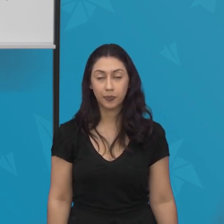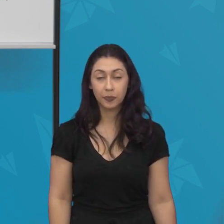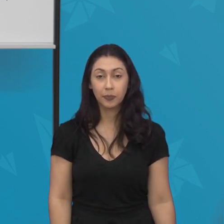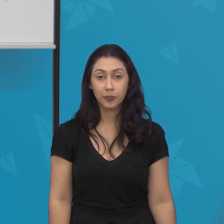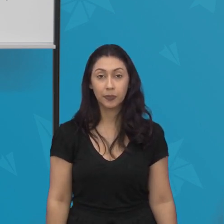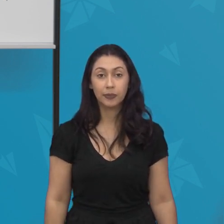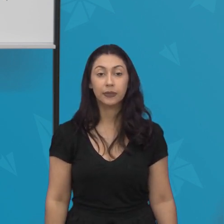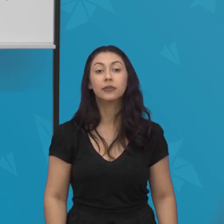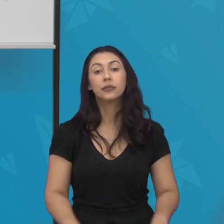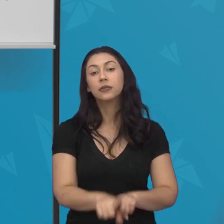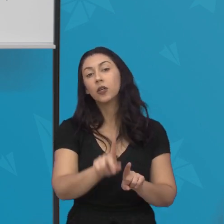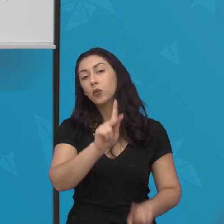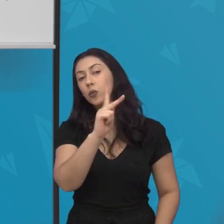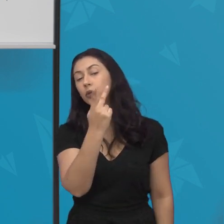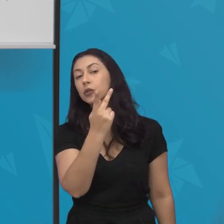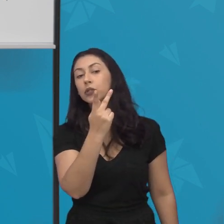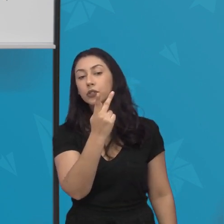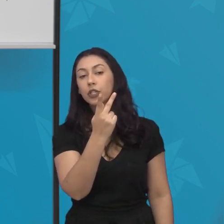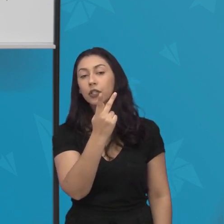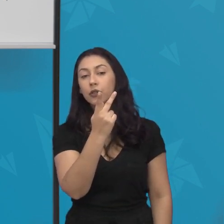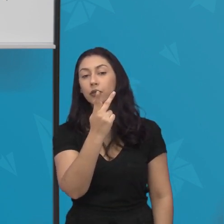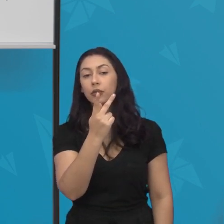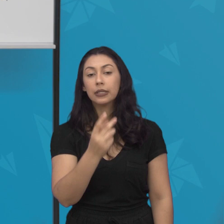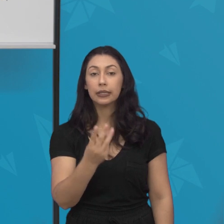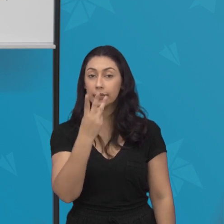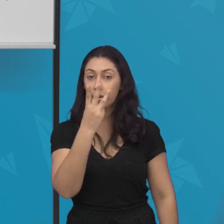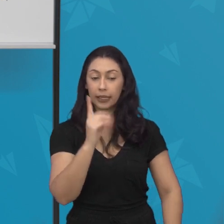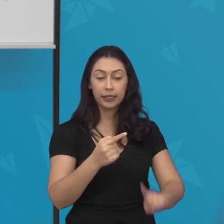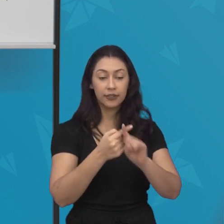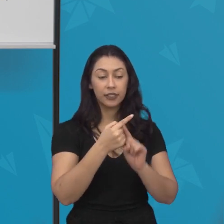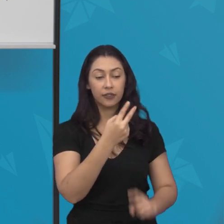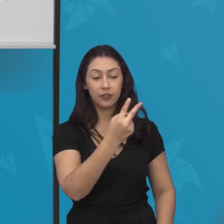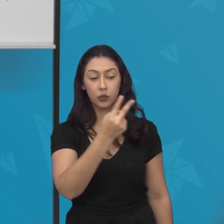E, no caso do hidrogênio, 3 vezes 22,4,